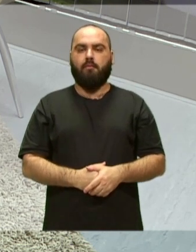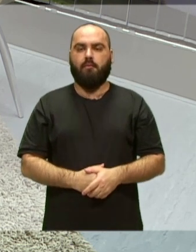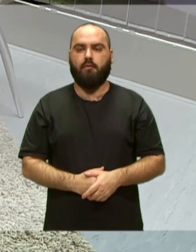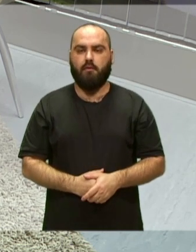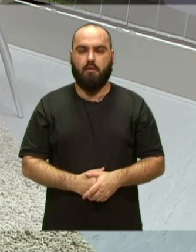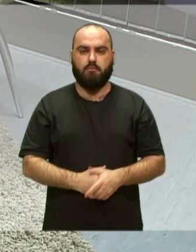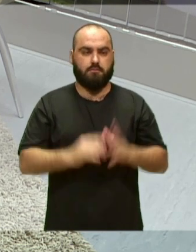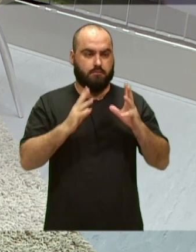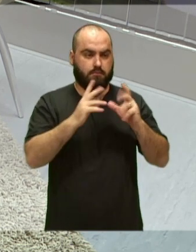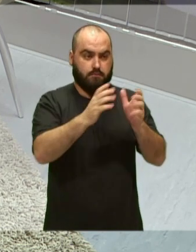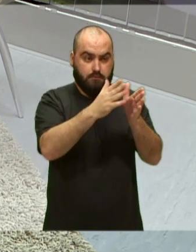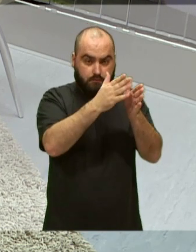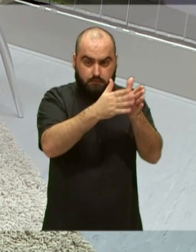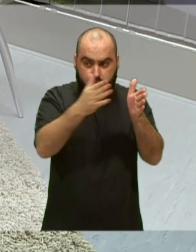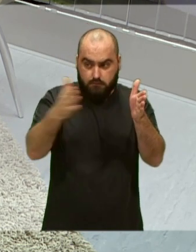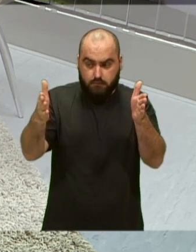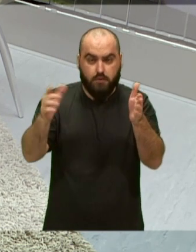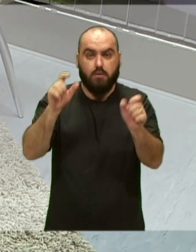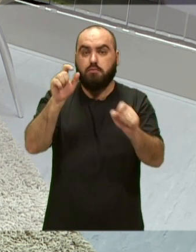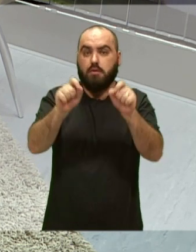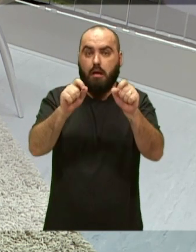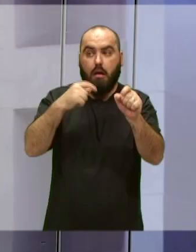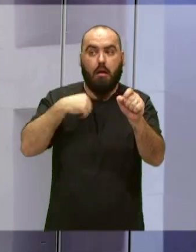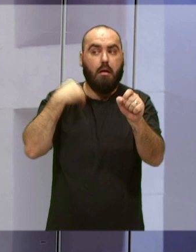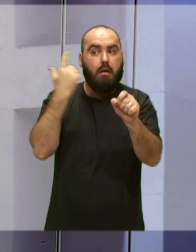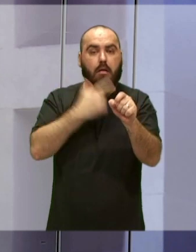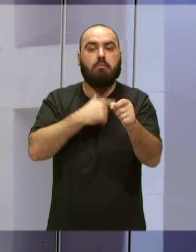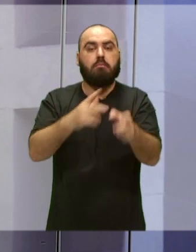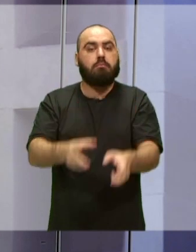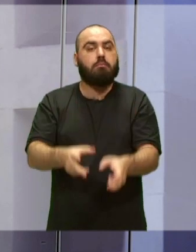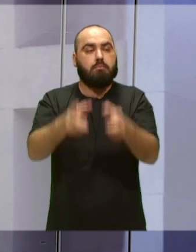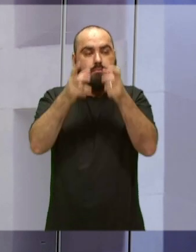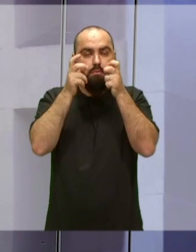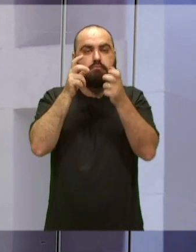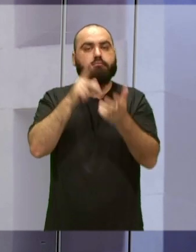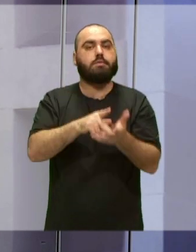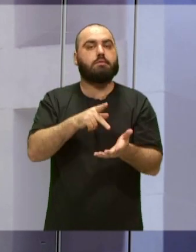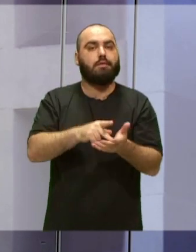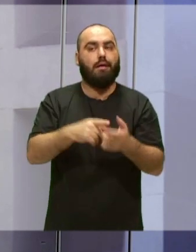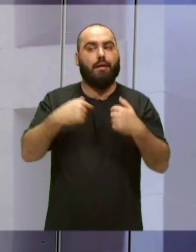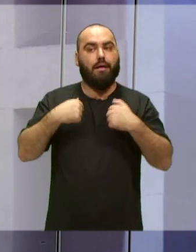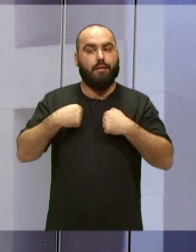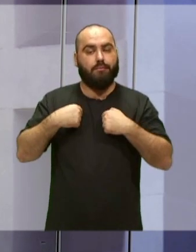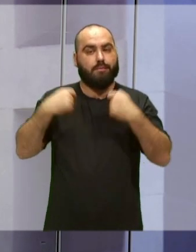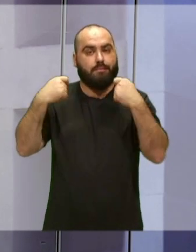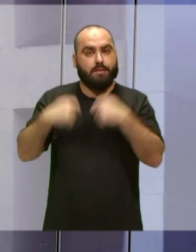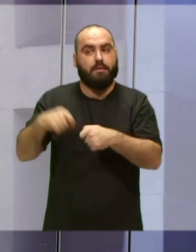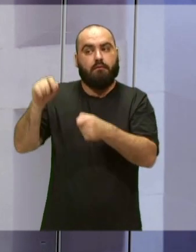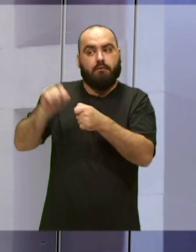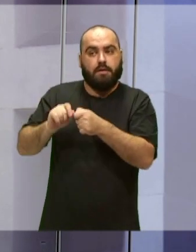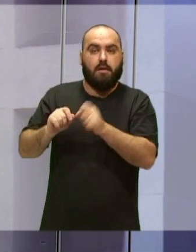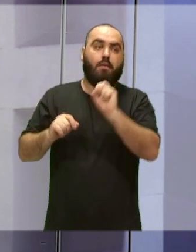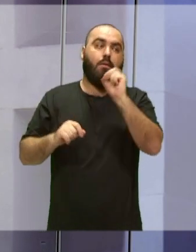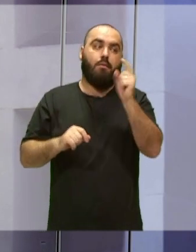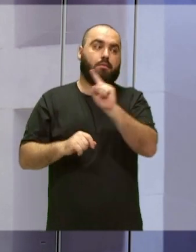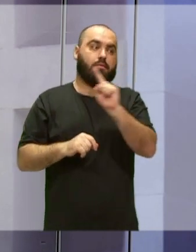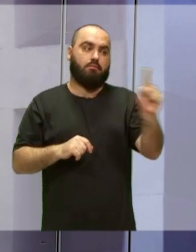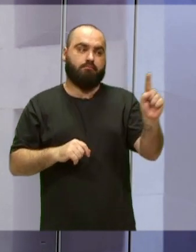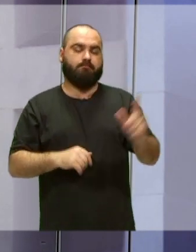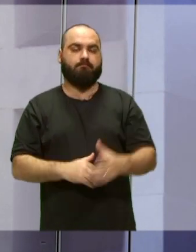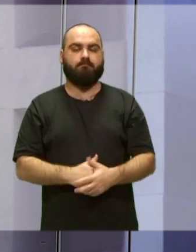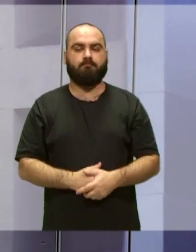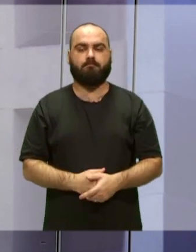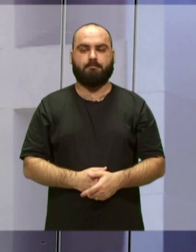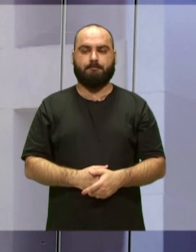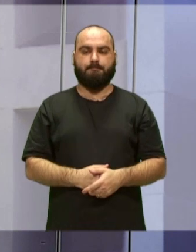isso nós percebemos que o que realmente eu deveria fazer e o que não deveria fazer tanto